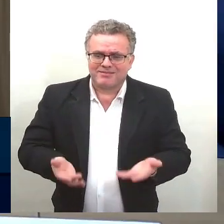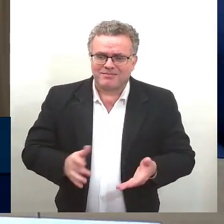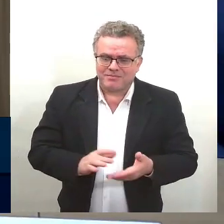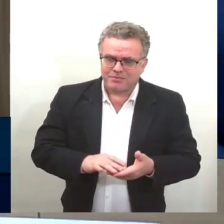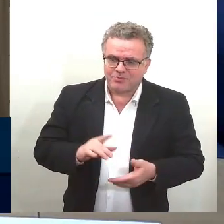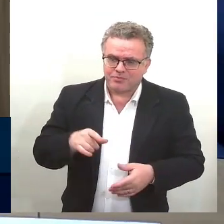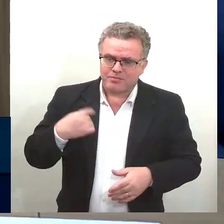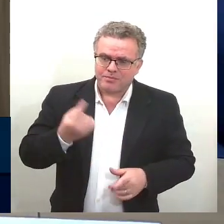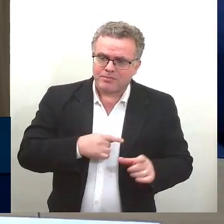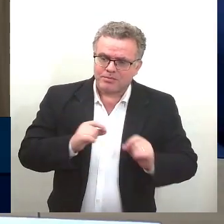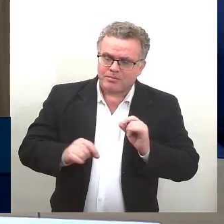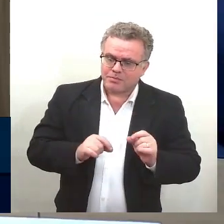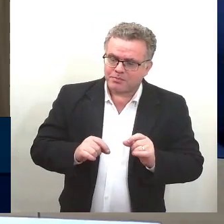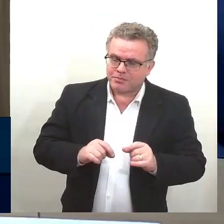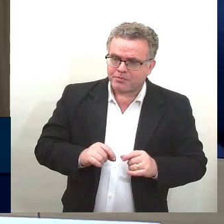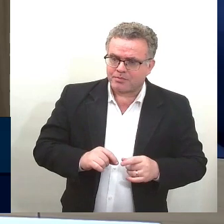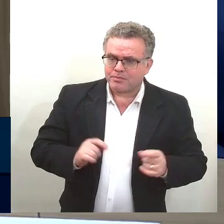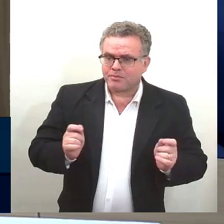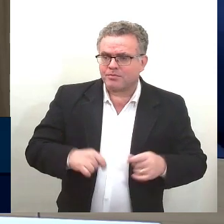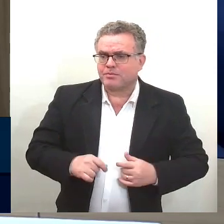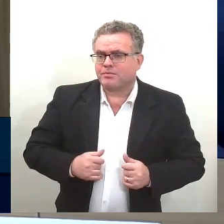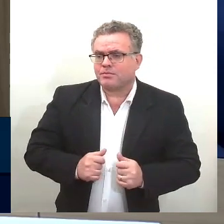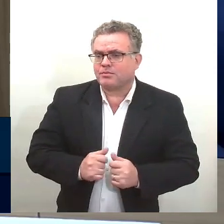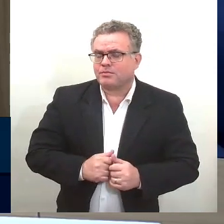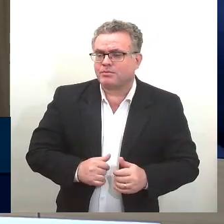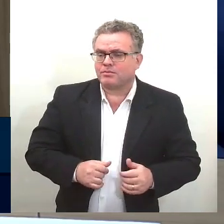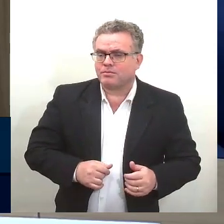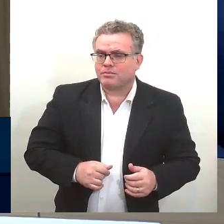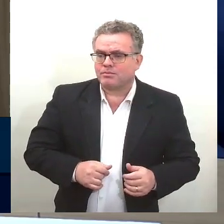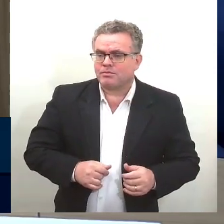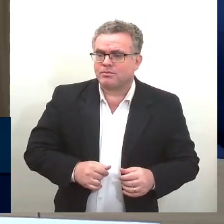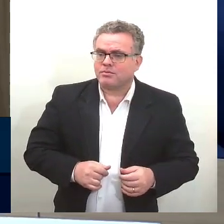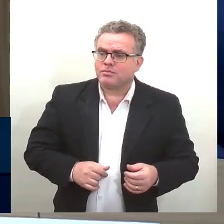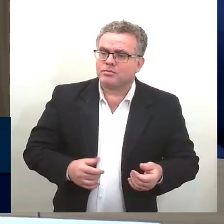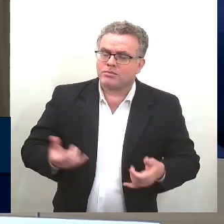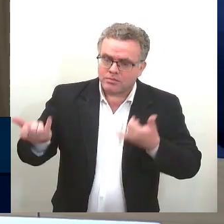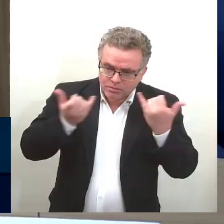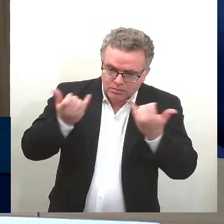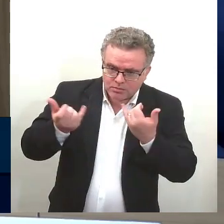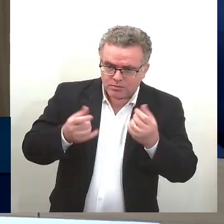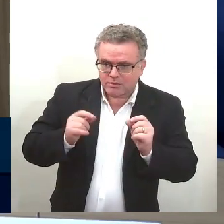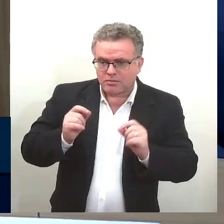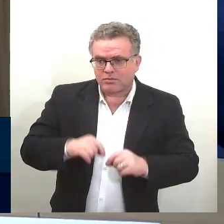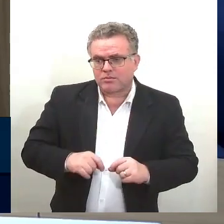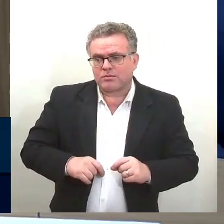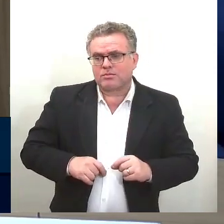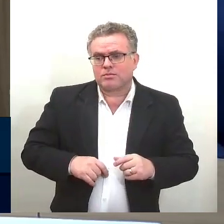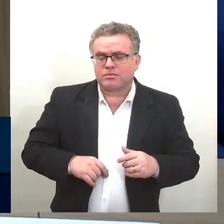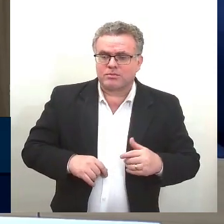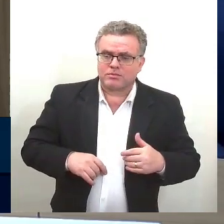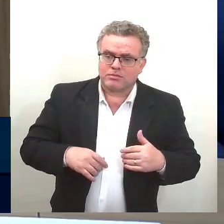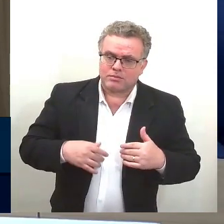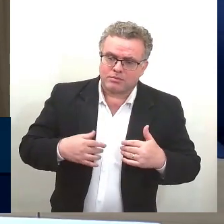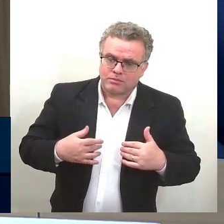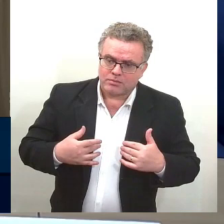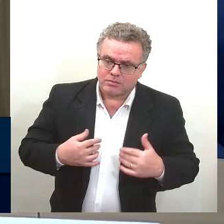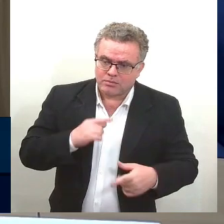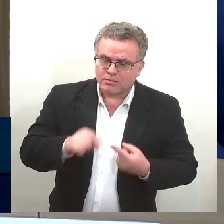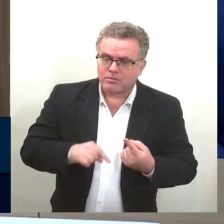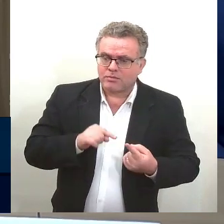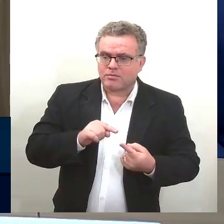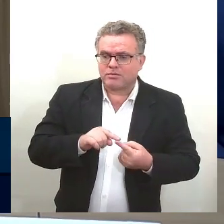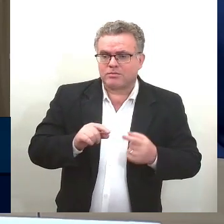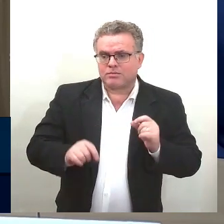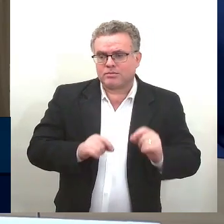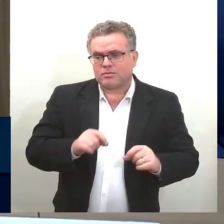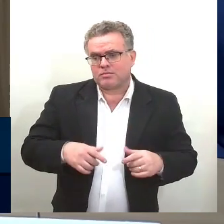trazer a informação do terceiro quadrimestre, que é nosso intuito aqui, com toda a informação